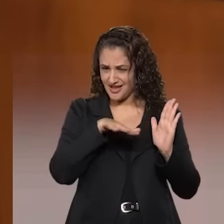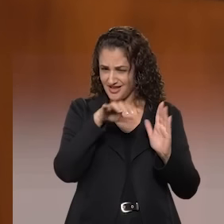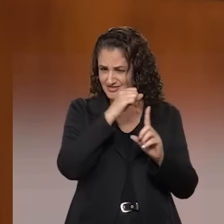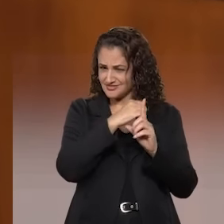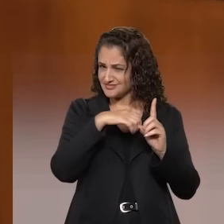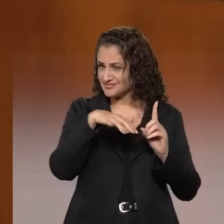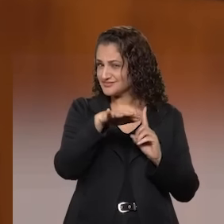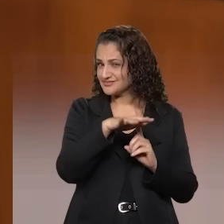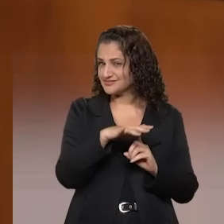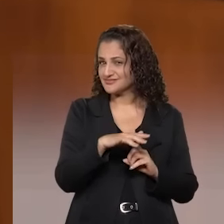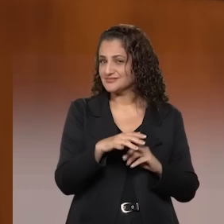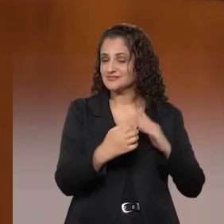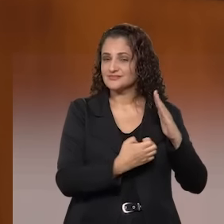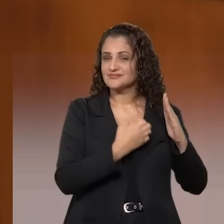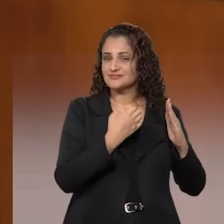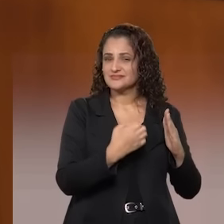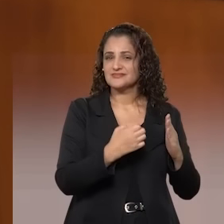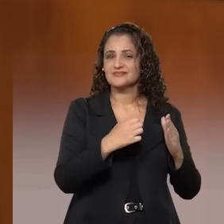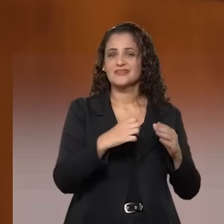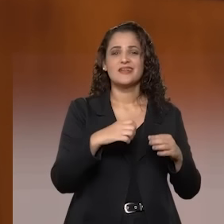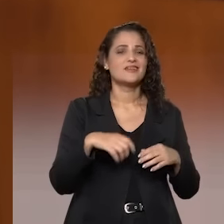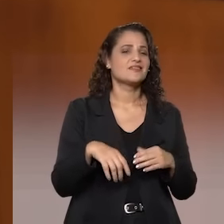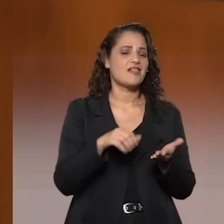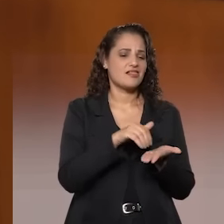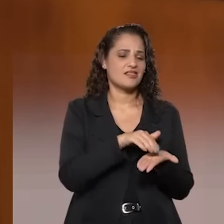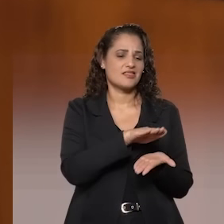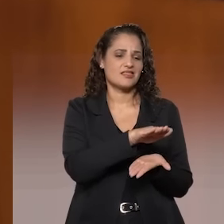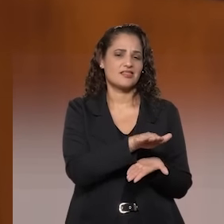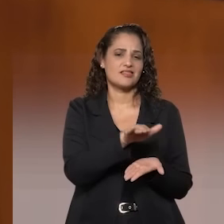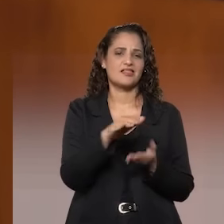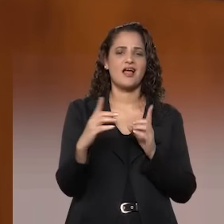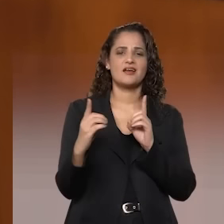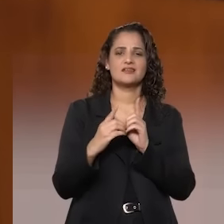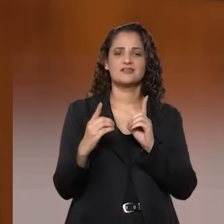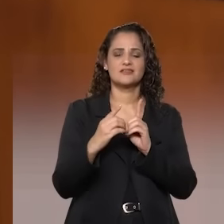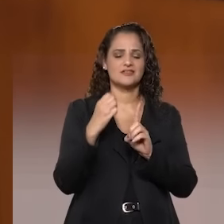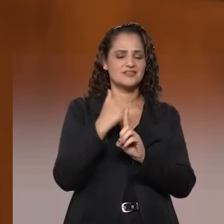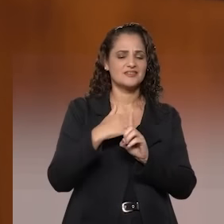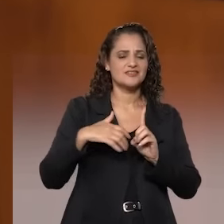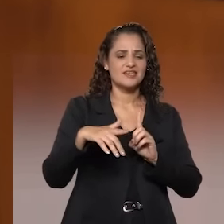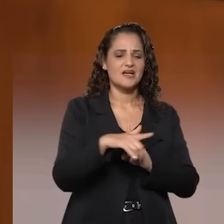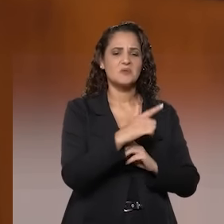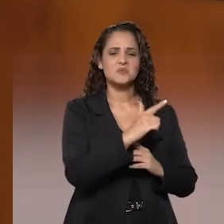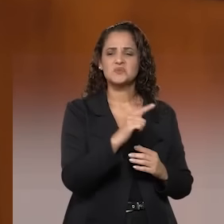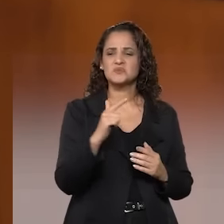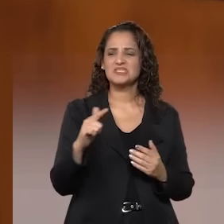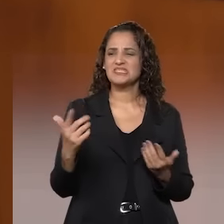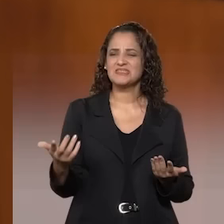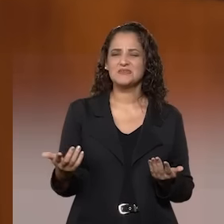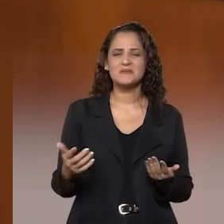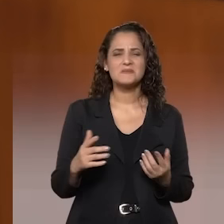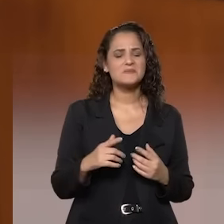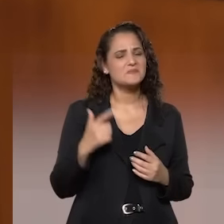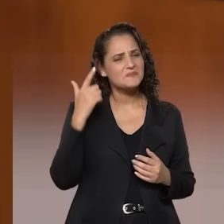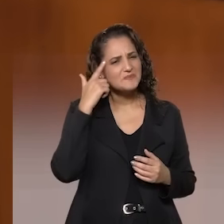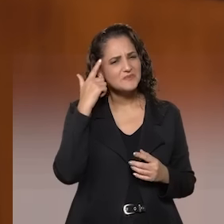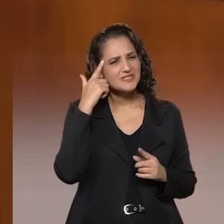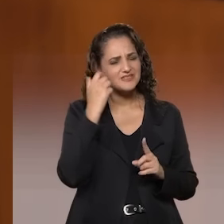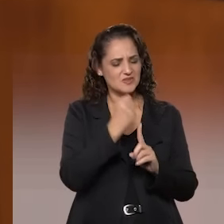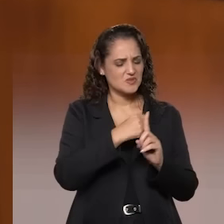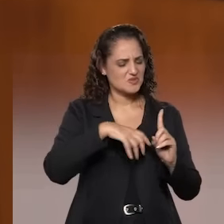mais isso nas empresas como se o social pudesse ser extinto porque também existe um preconceito muito grande com relação à